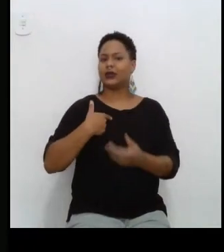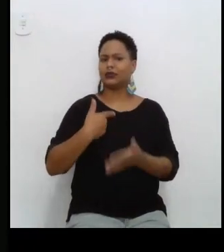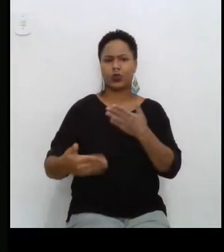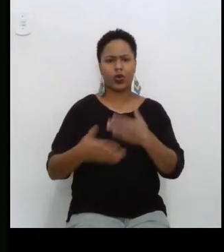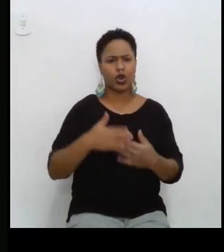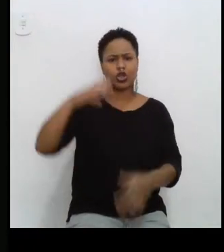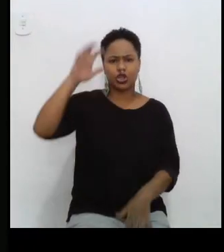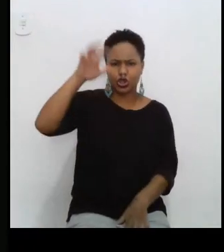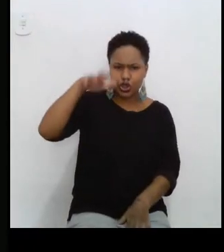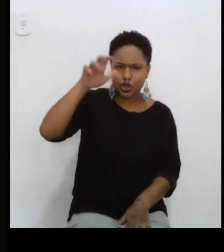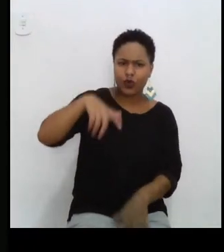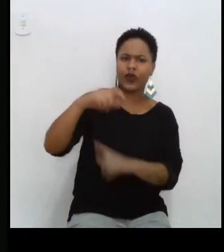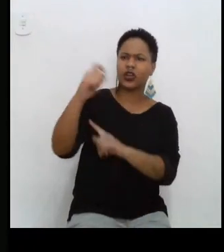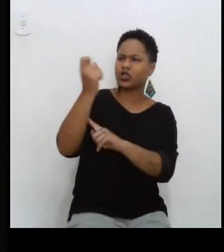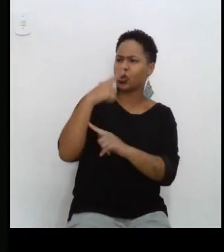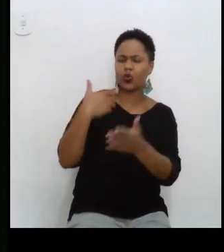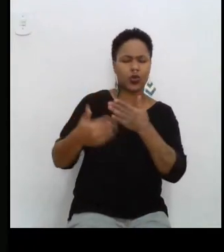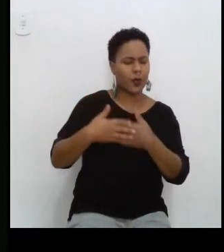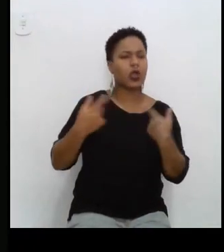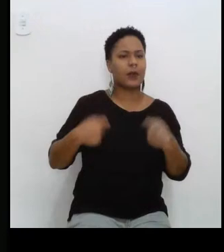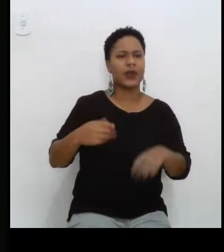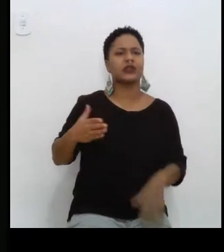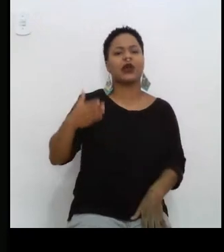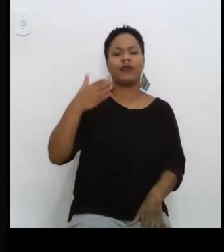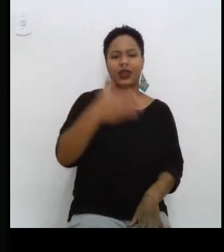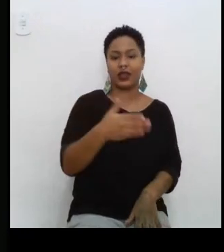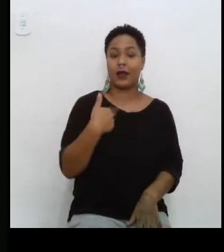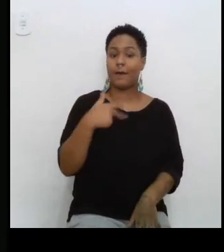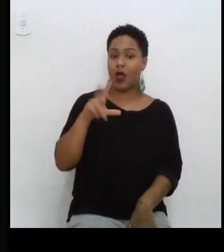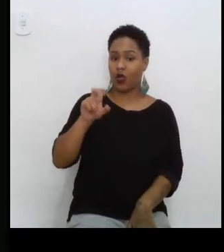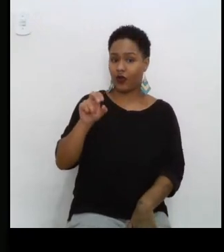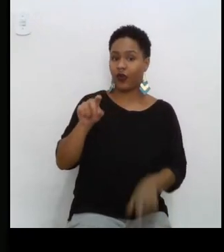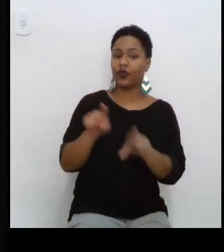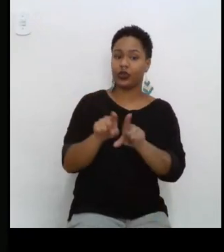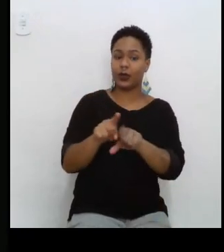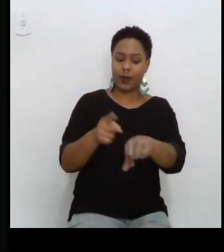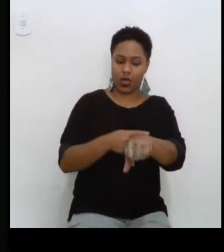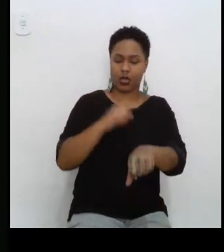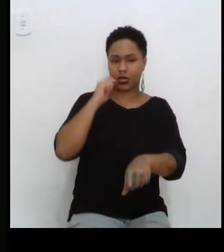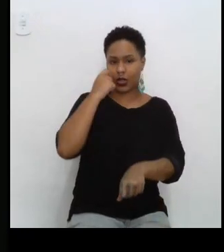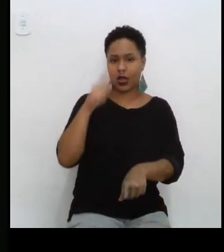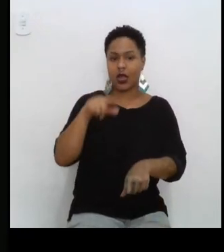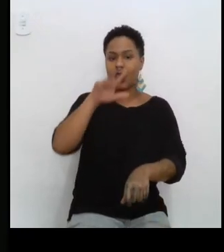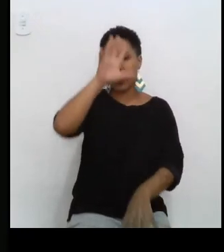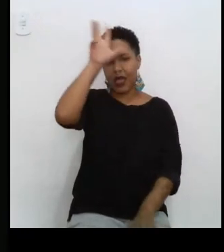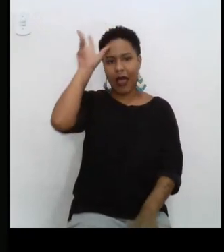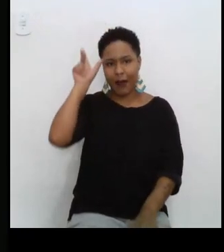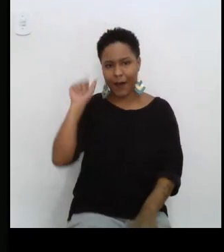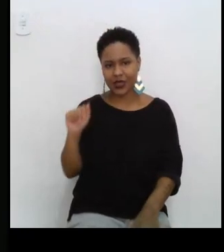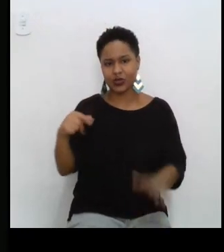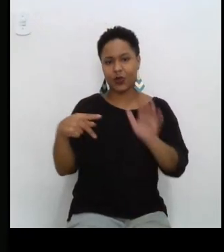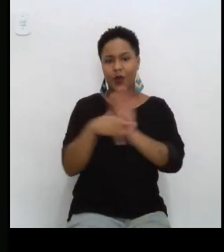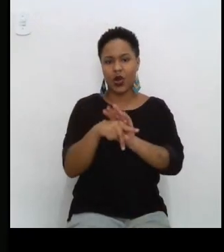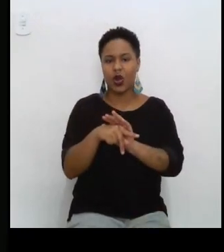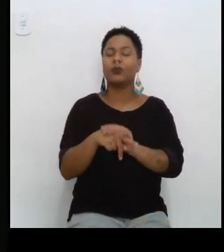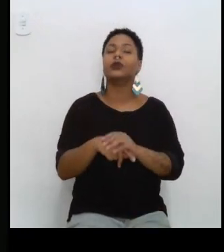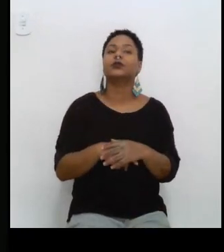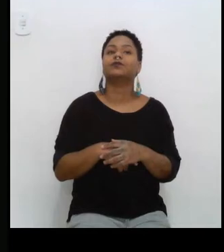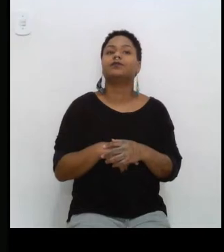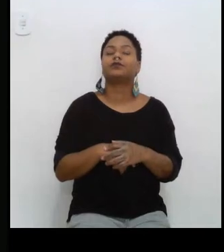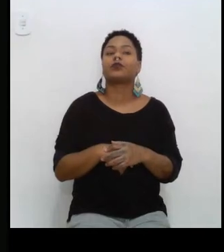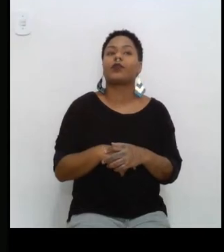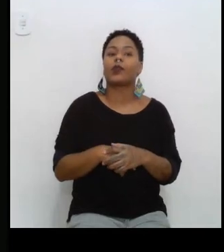sol ele tinha que ir meu avô que era também rasterizado o amazonense Caboclo então